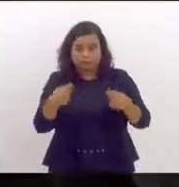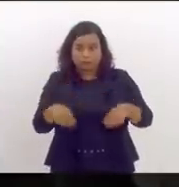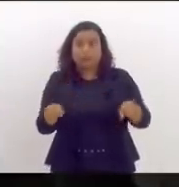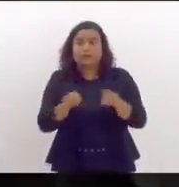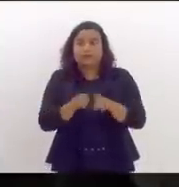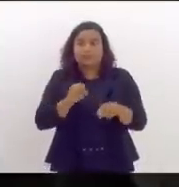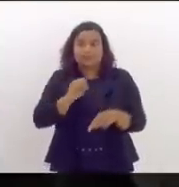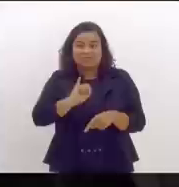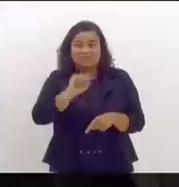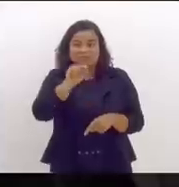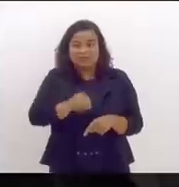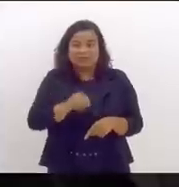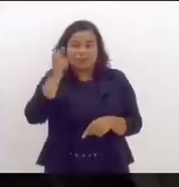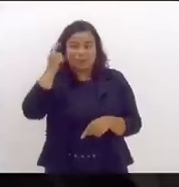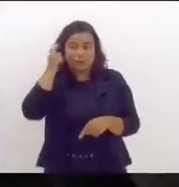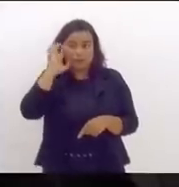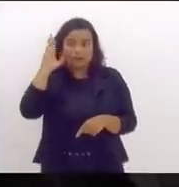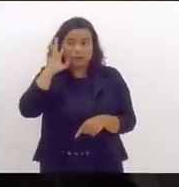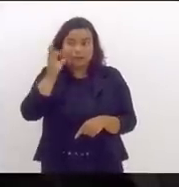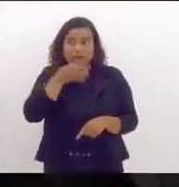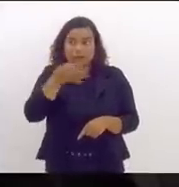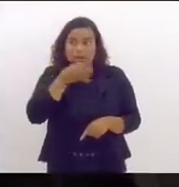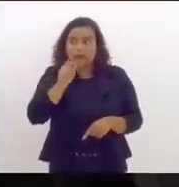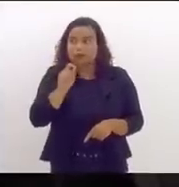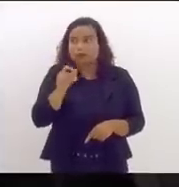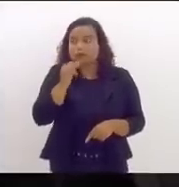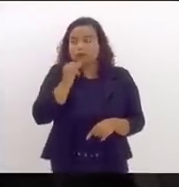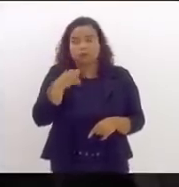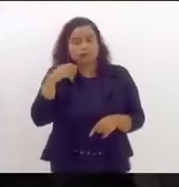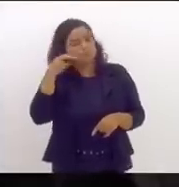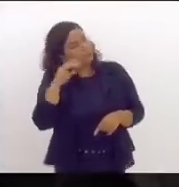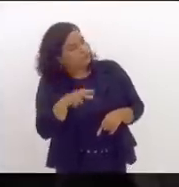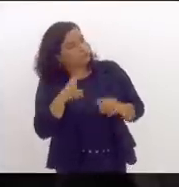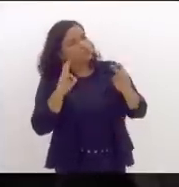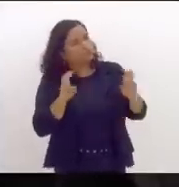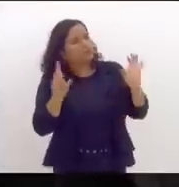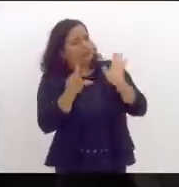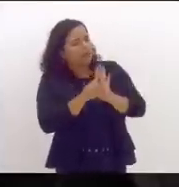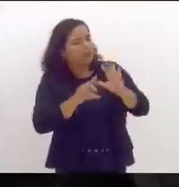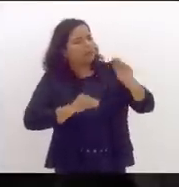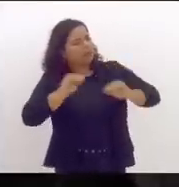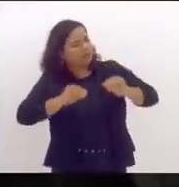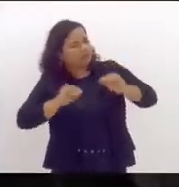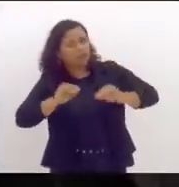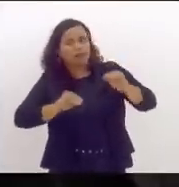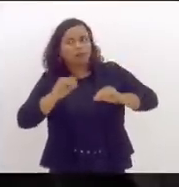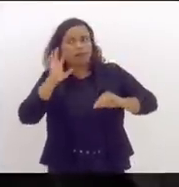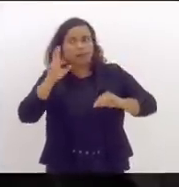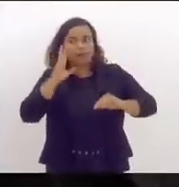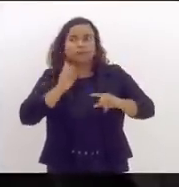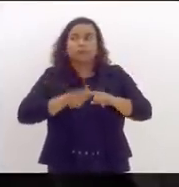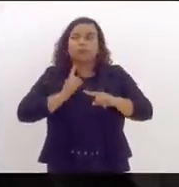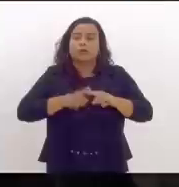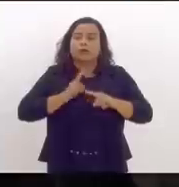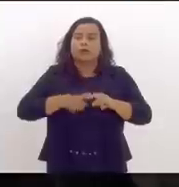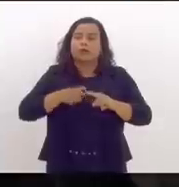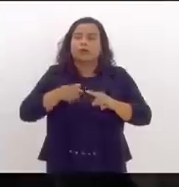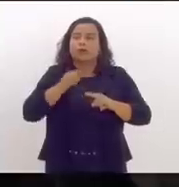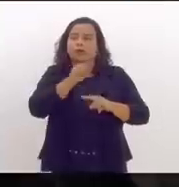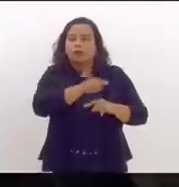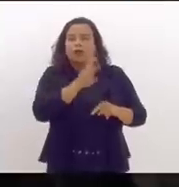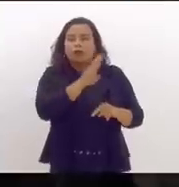. E se ele achasse como consoante a lei a flexibilidade já que a receita corrente